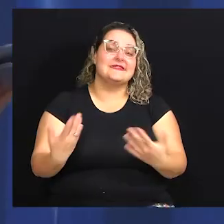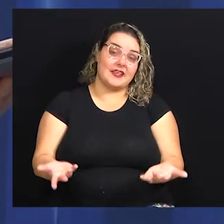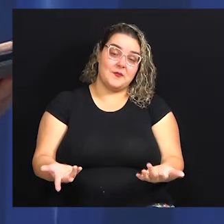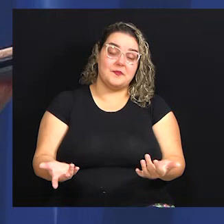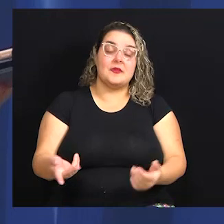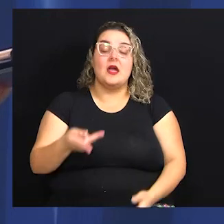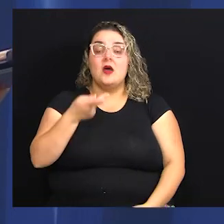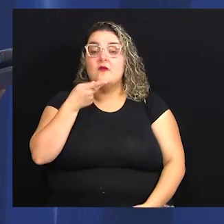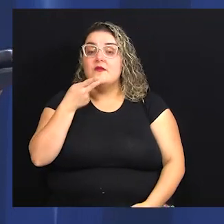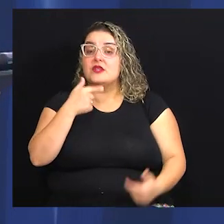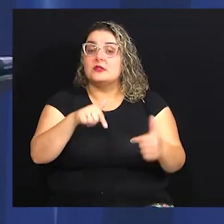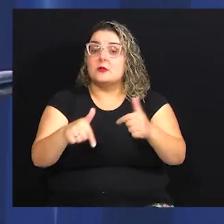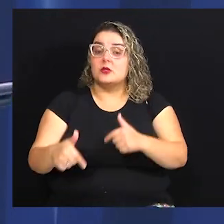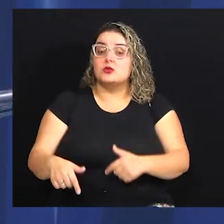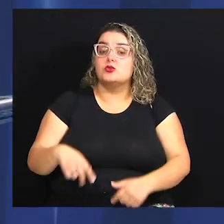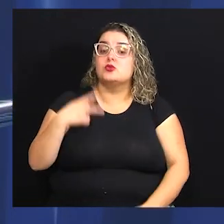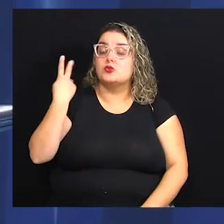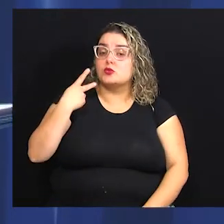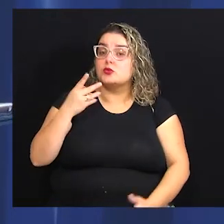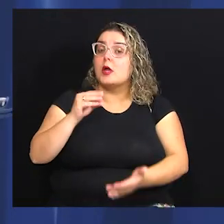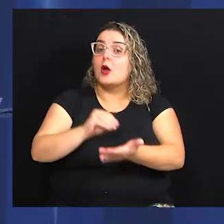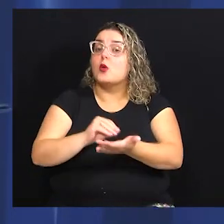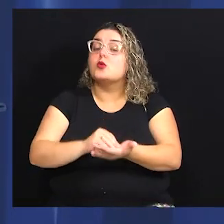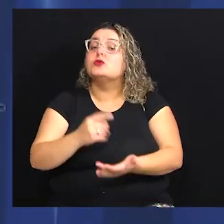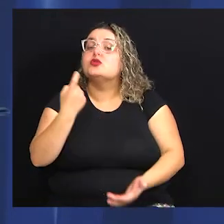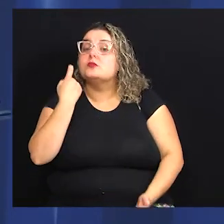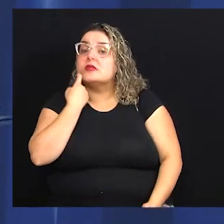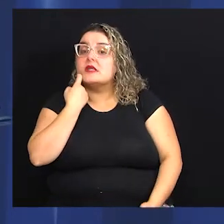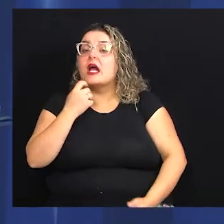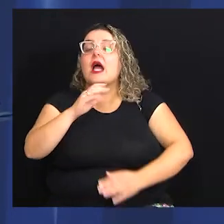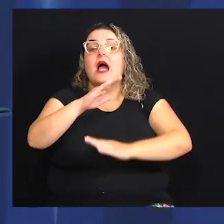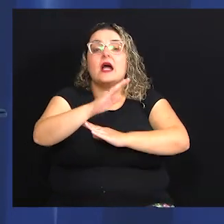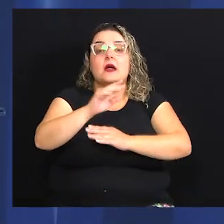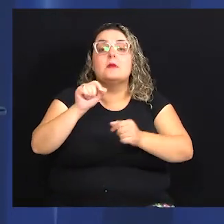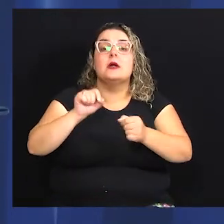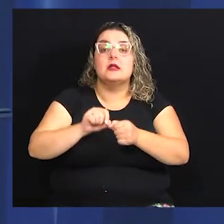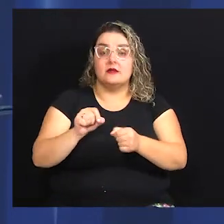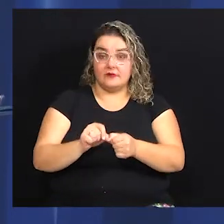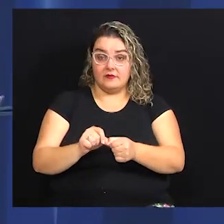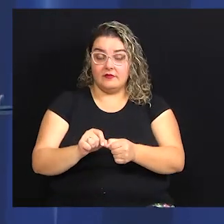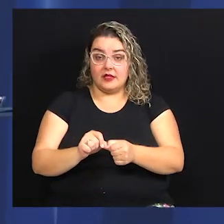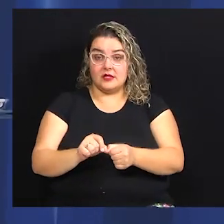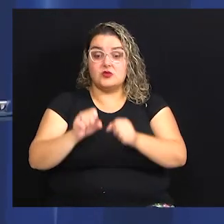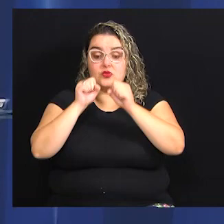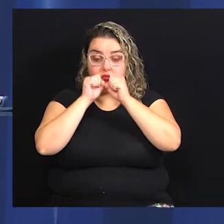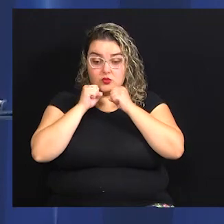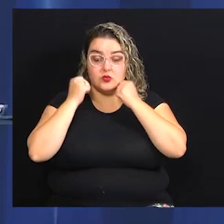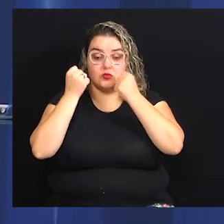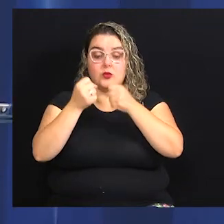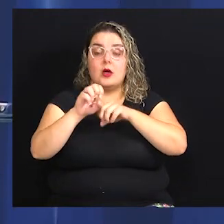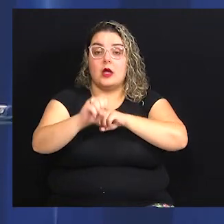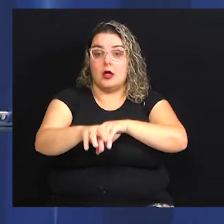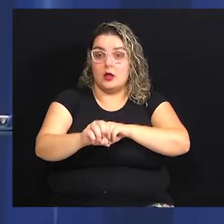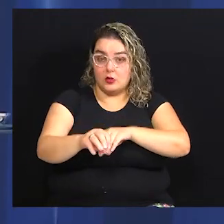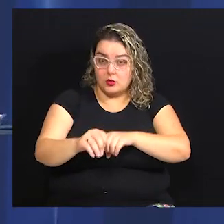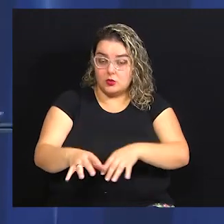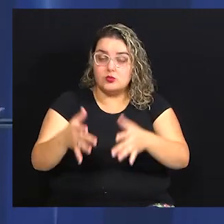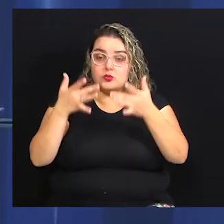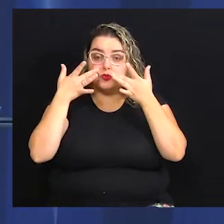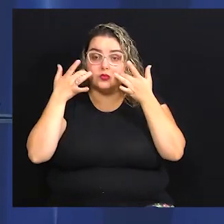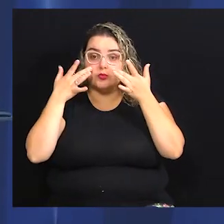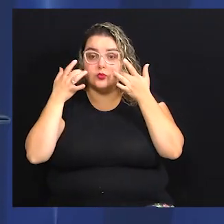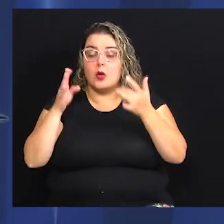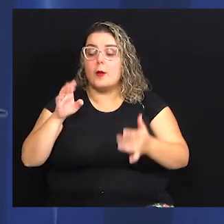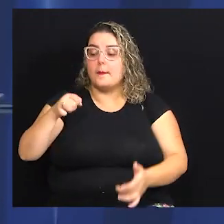Hora de falar do trabalho dos vereadores, porque na última sexta-feira a Câmara realizou um seminário educacional no